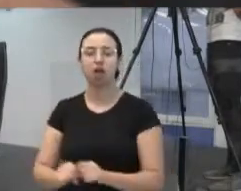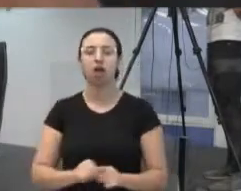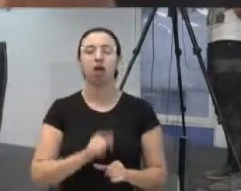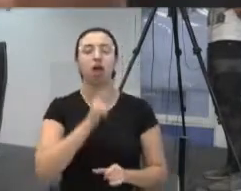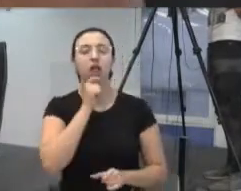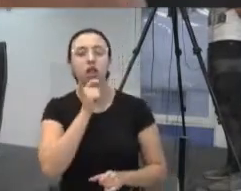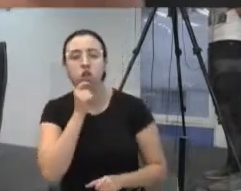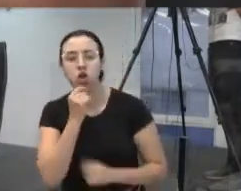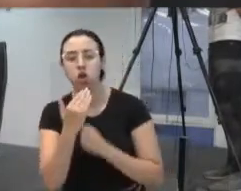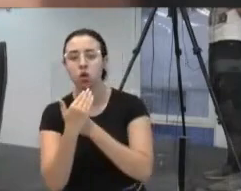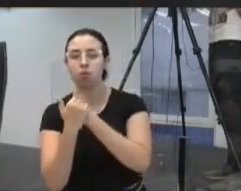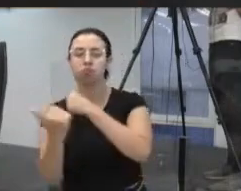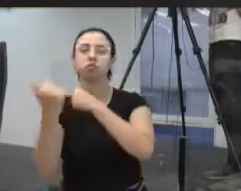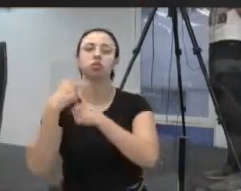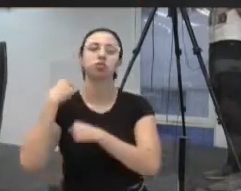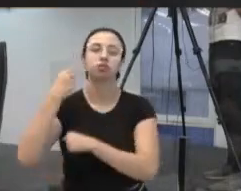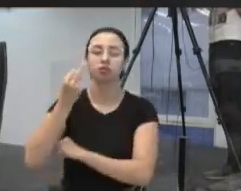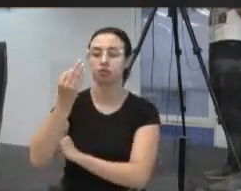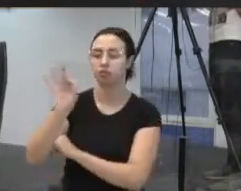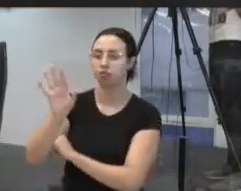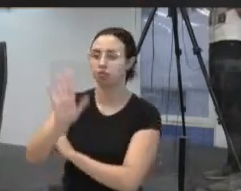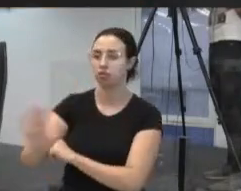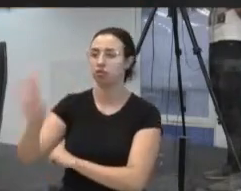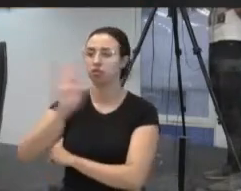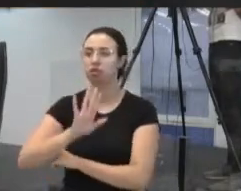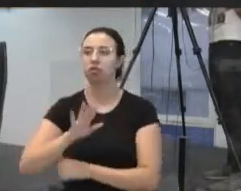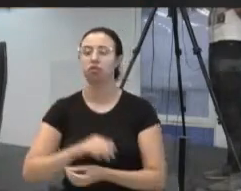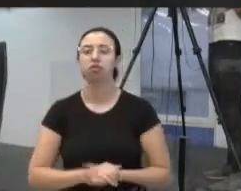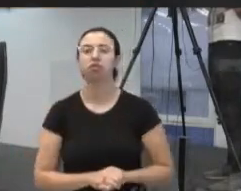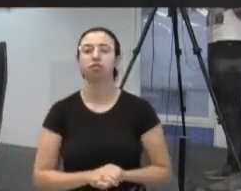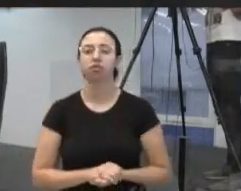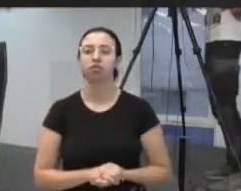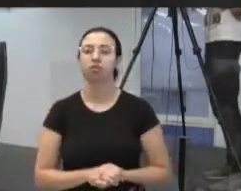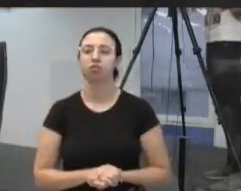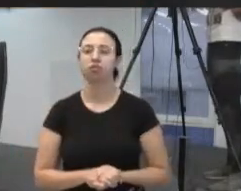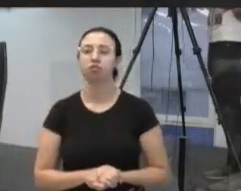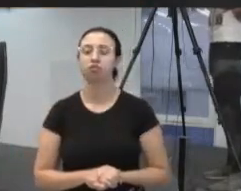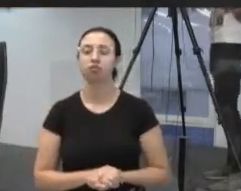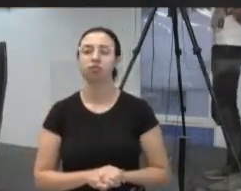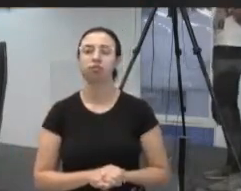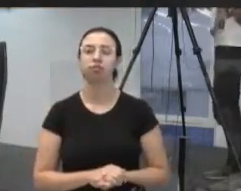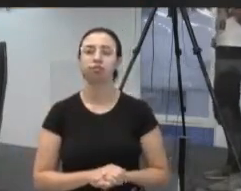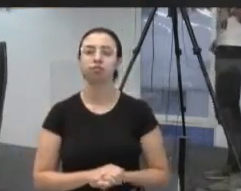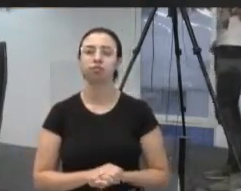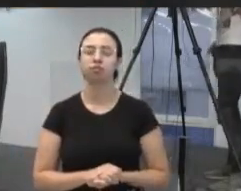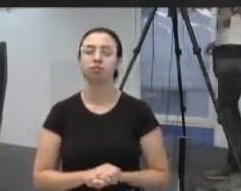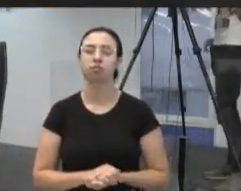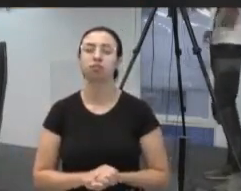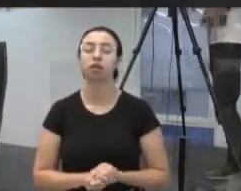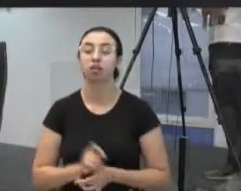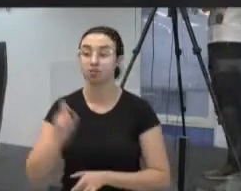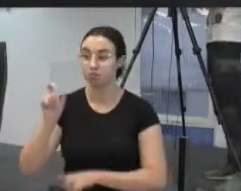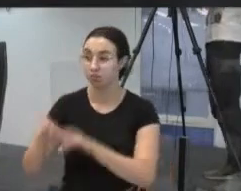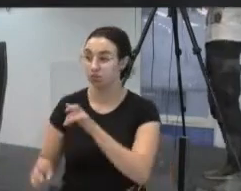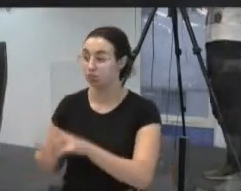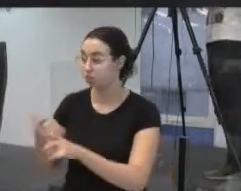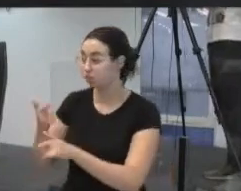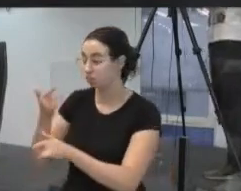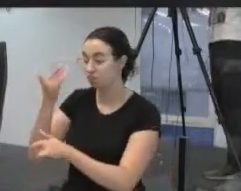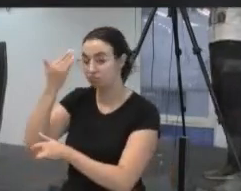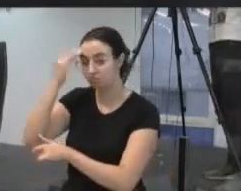deputado, vereador federal. Ou seja, me diminui perante a sociedade. E quem não tem o entendimento... Eu estou